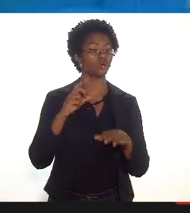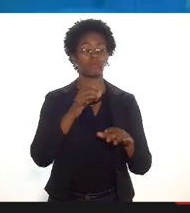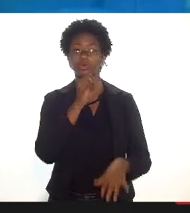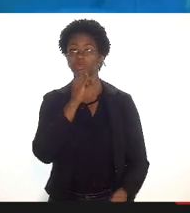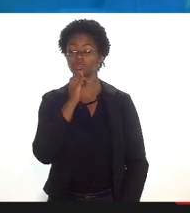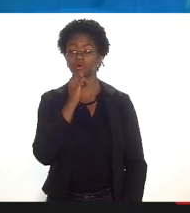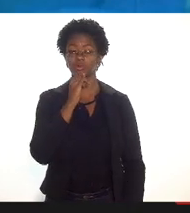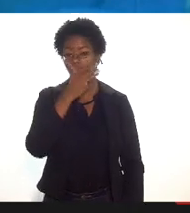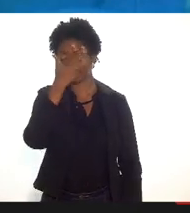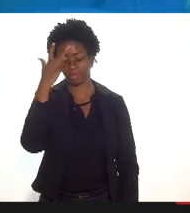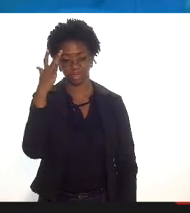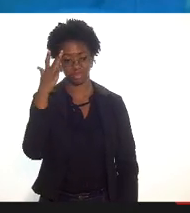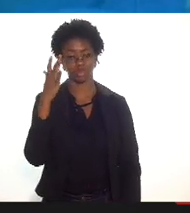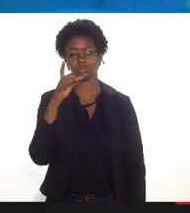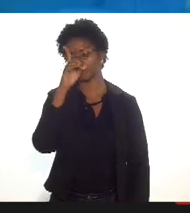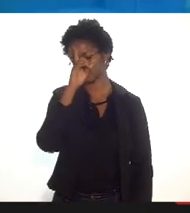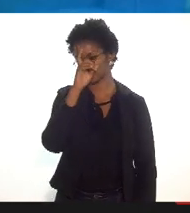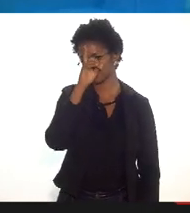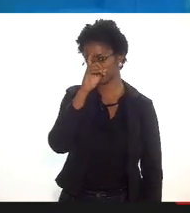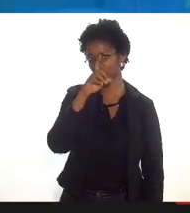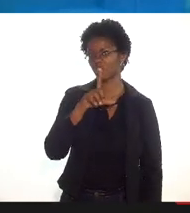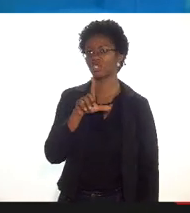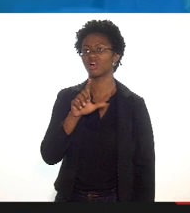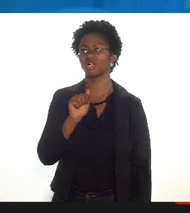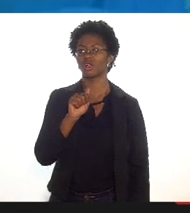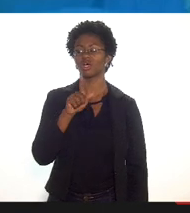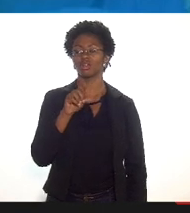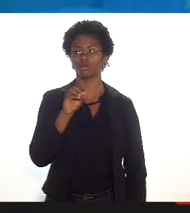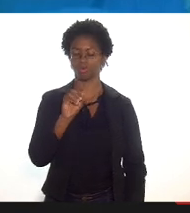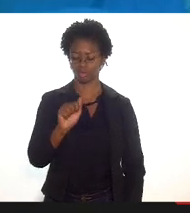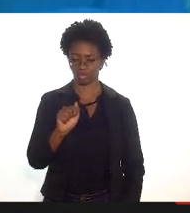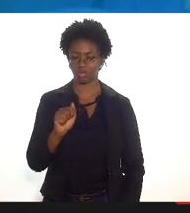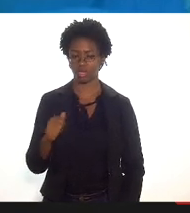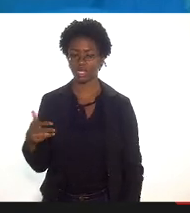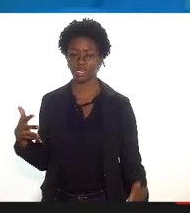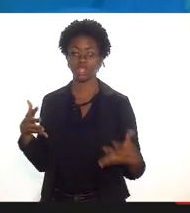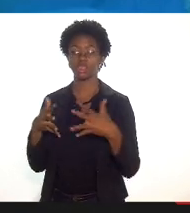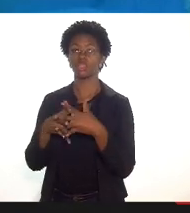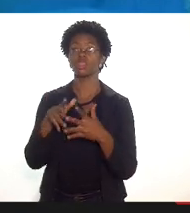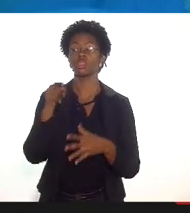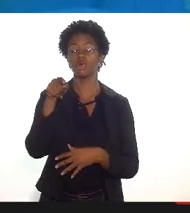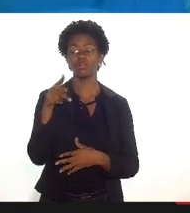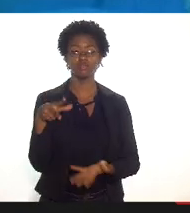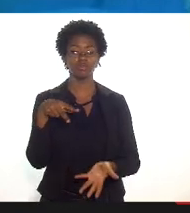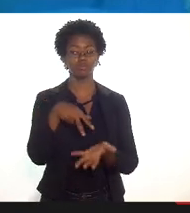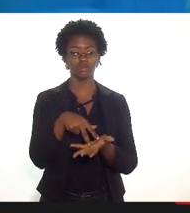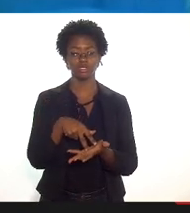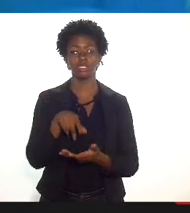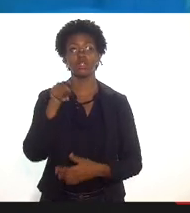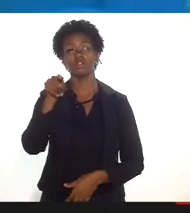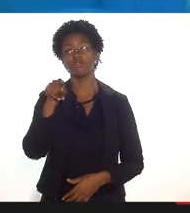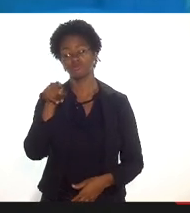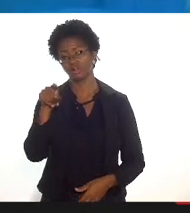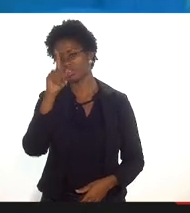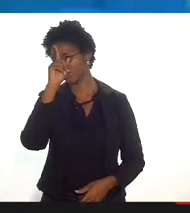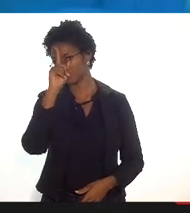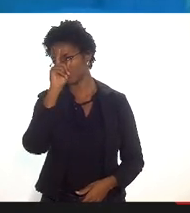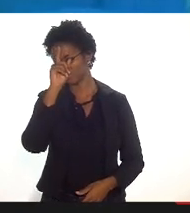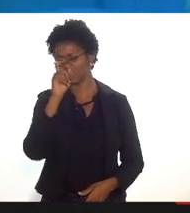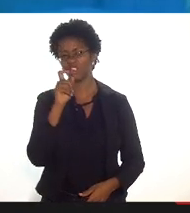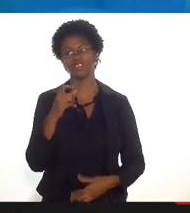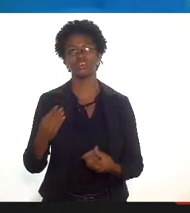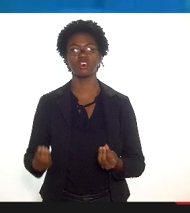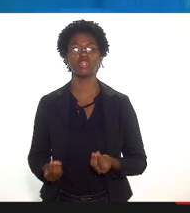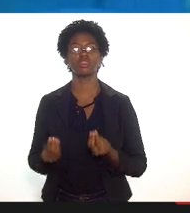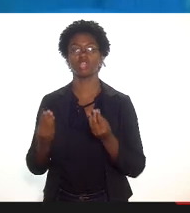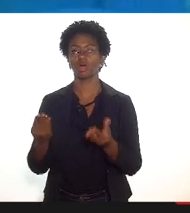um interventor no Estado da Lagoa, que era o nosso ministro temporão. Foi um interventor no Estado da Lagoa. E ele foi para resolver o Estado da Lagoa, não entregou naquela